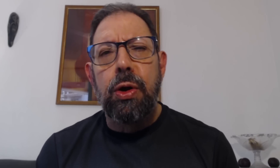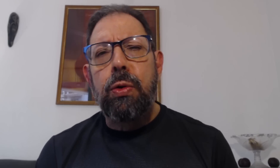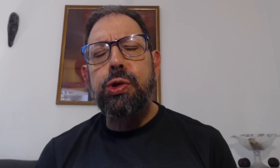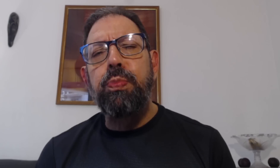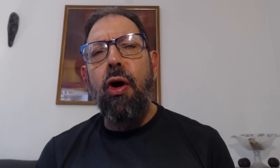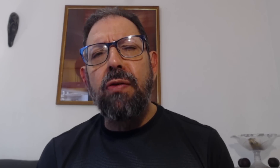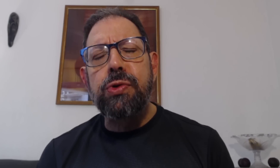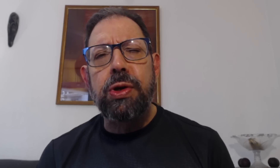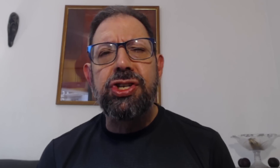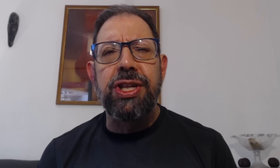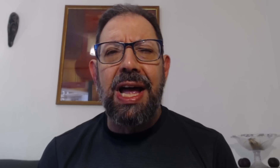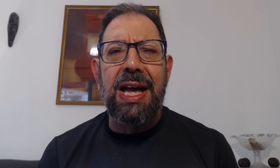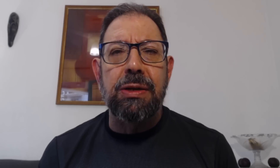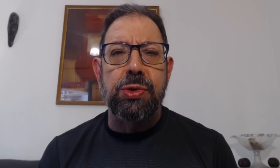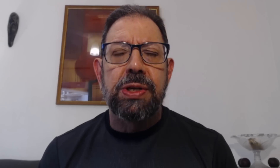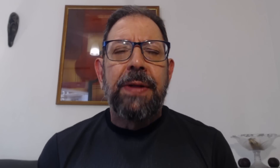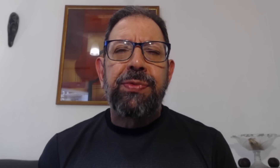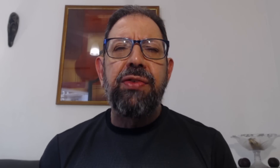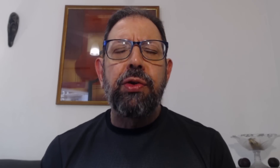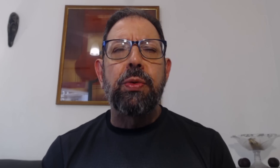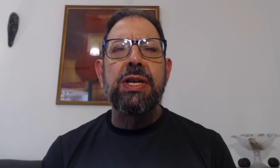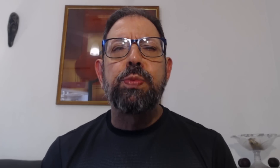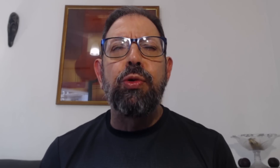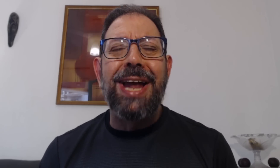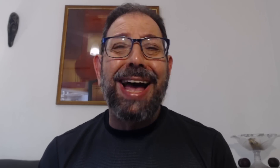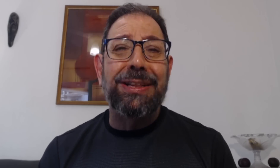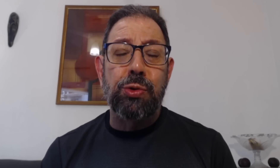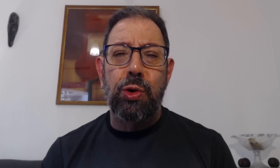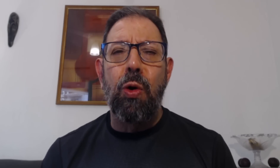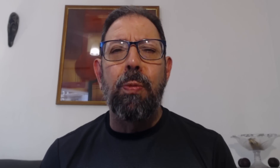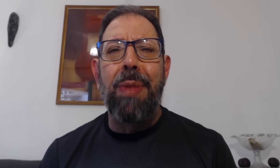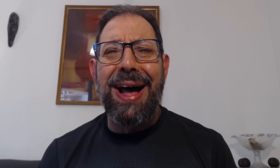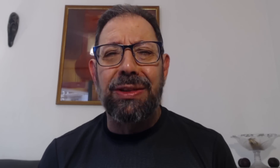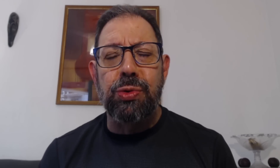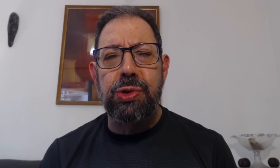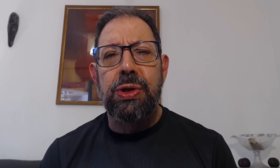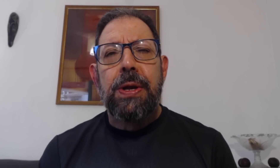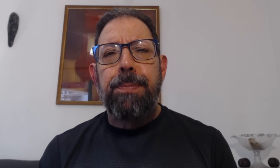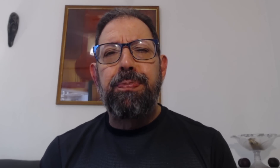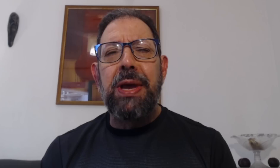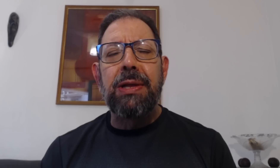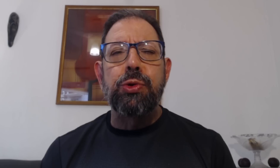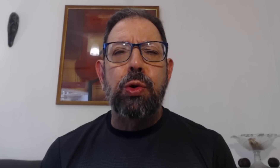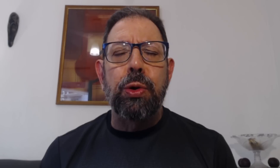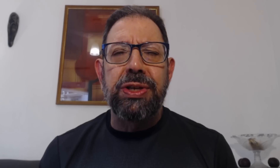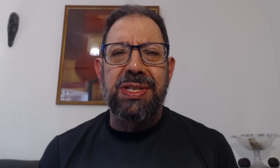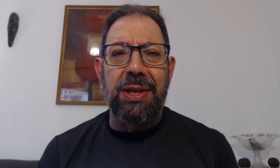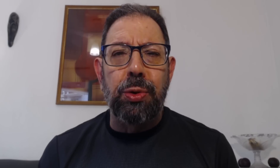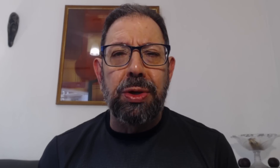Brasil, os povos originários, que foram esbulhados, roubados